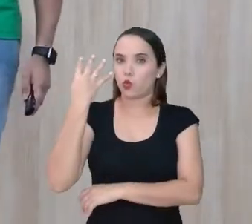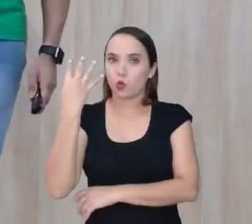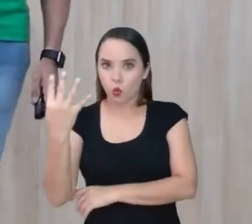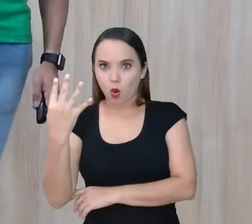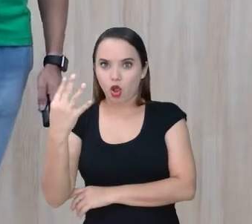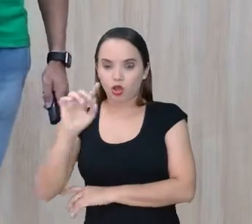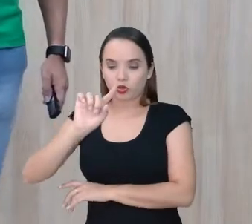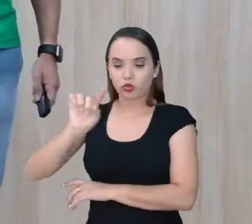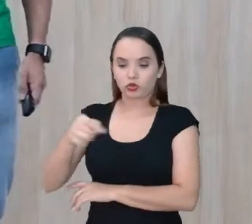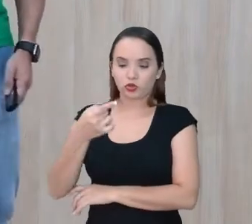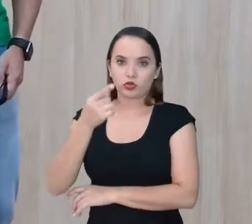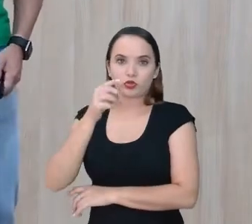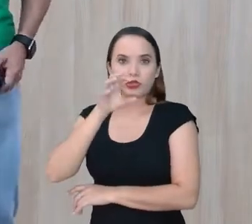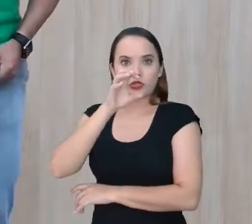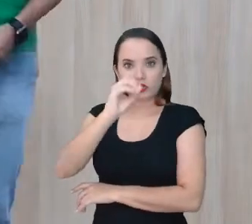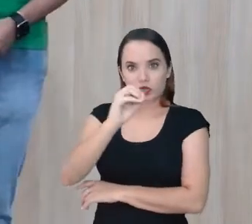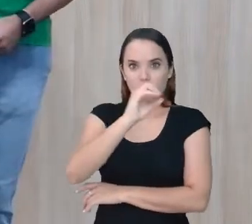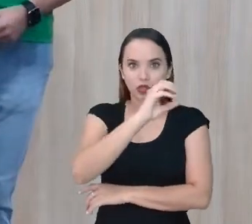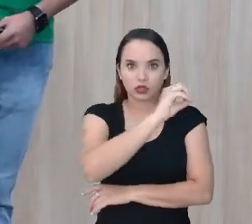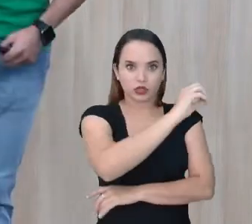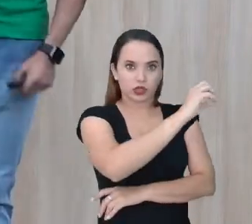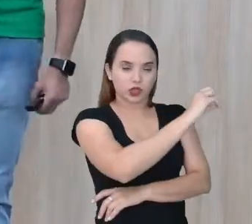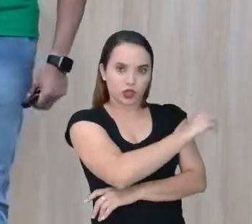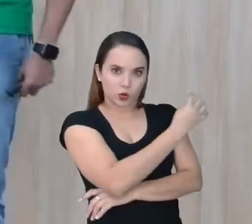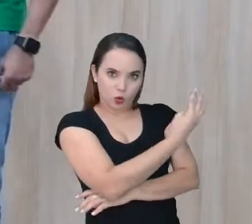lado em vez do zero, antes da vírgula,